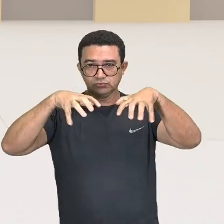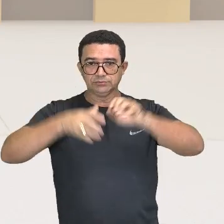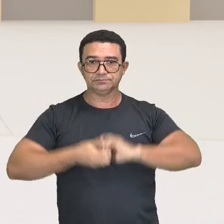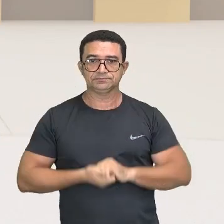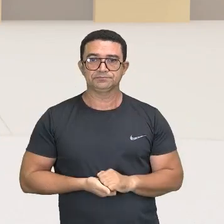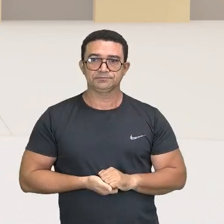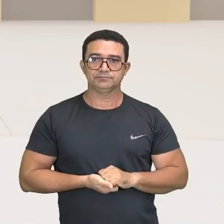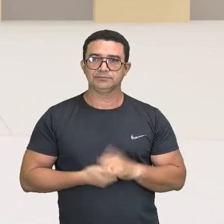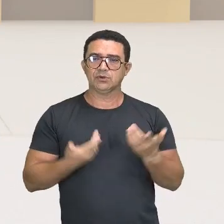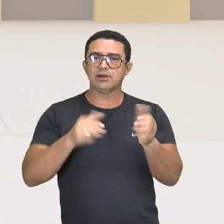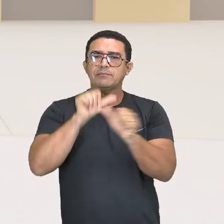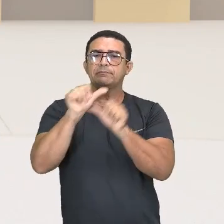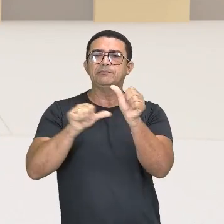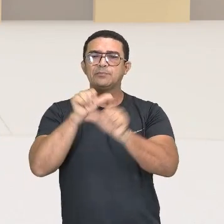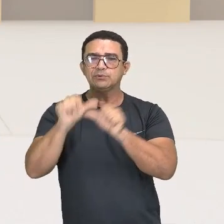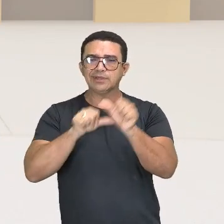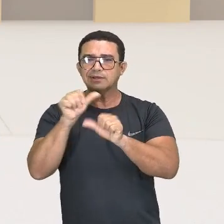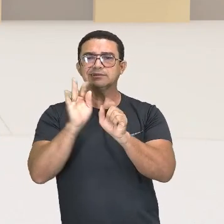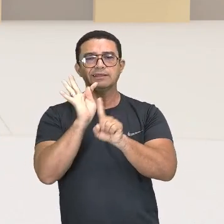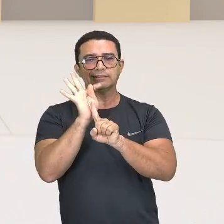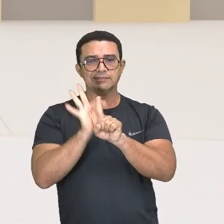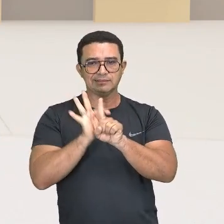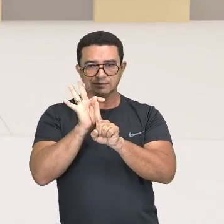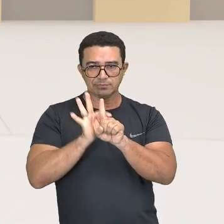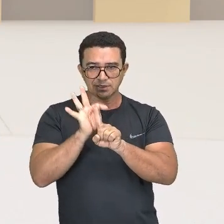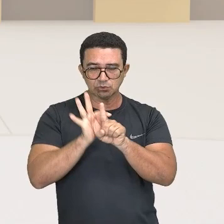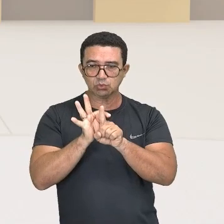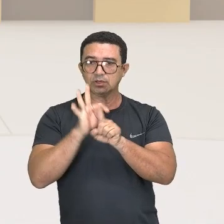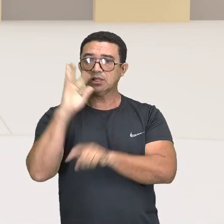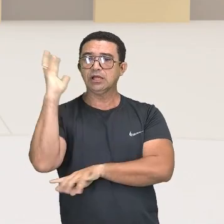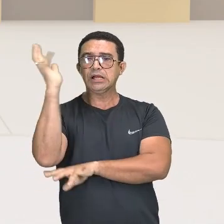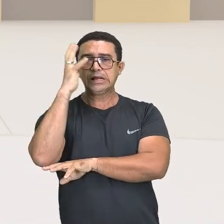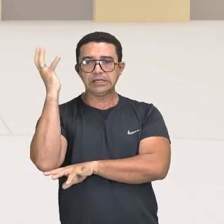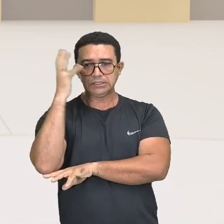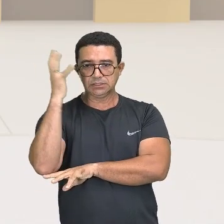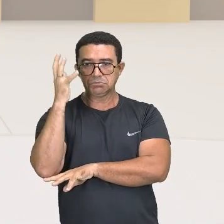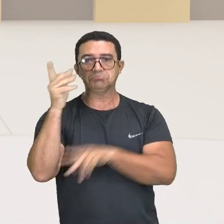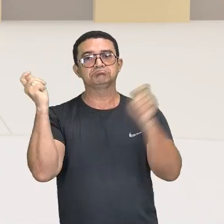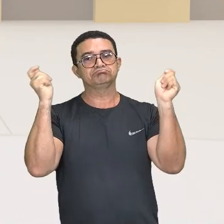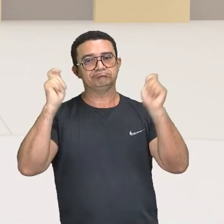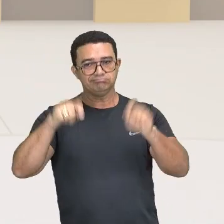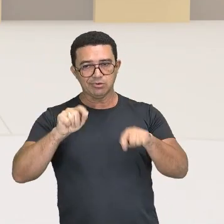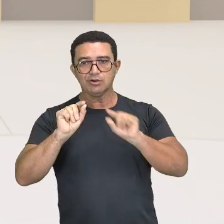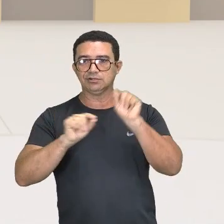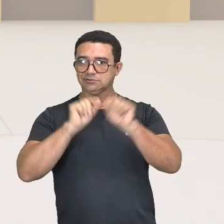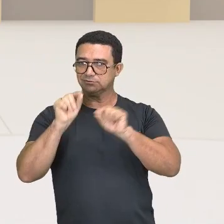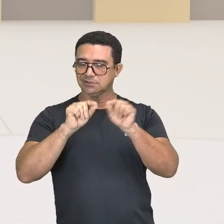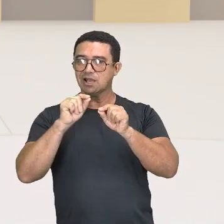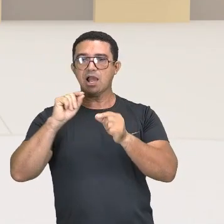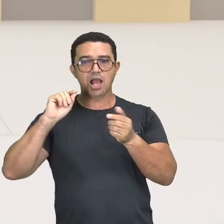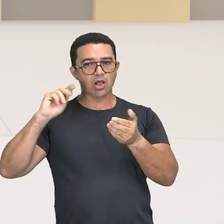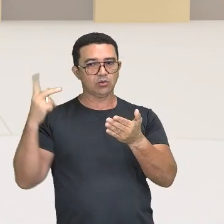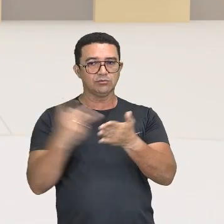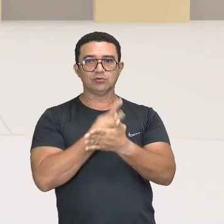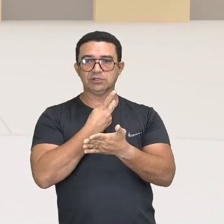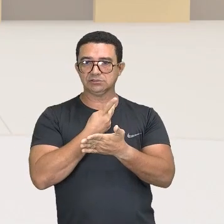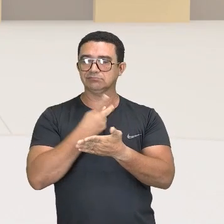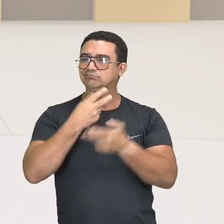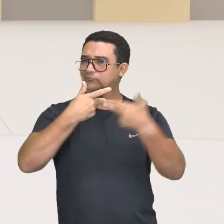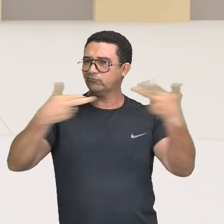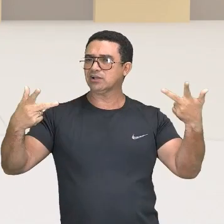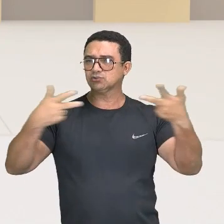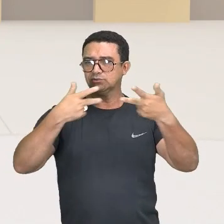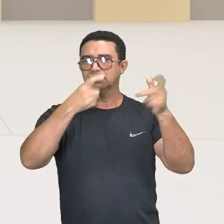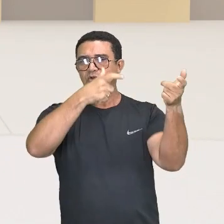essas alterações, né, na temperatura e no clima, ela pode provocar cenários diferenciados em regiões diferentes do planeta,